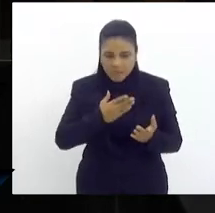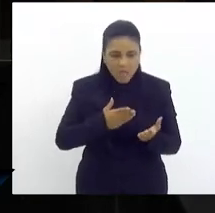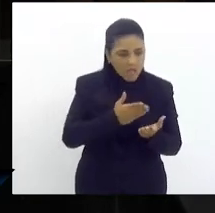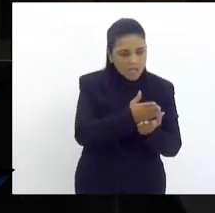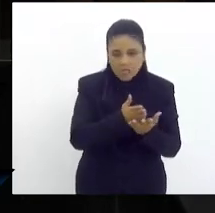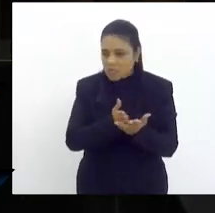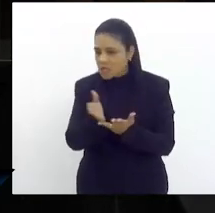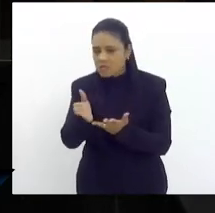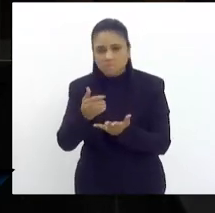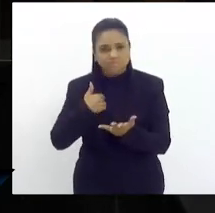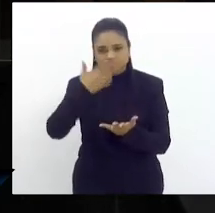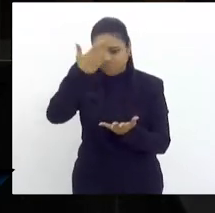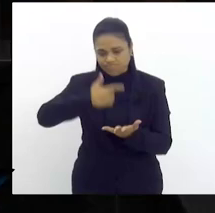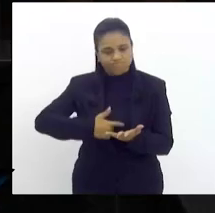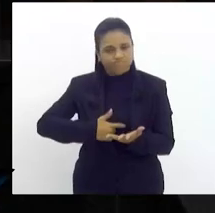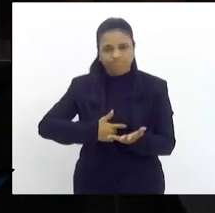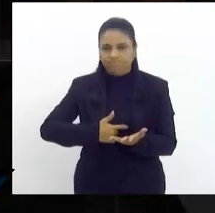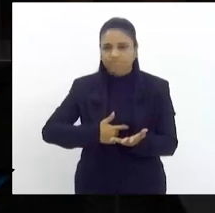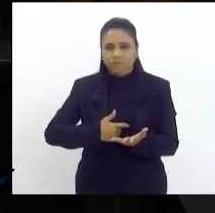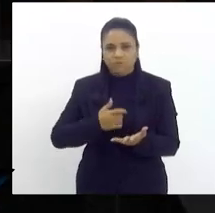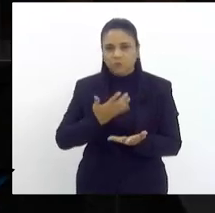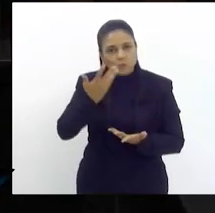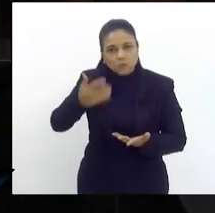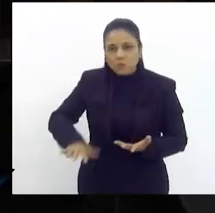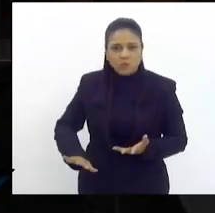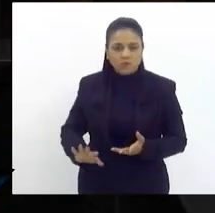em nenhum dos dois extremos